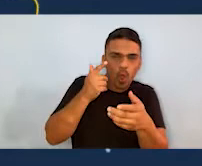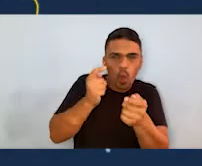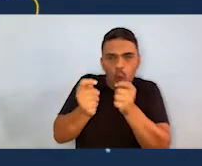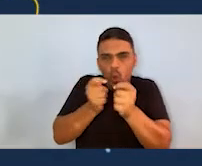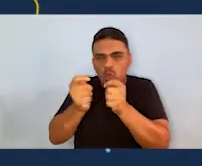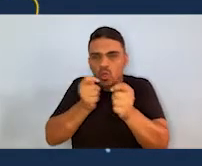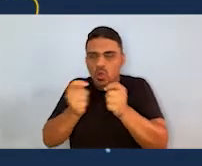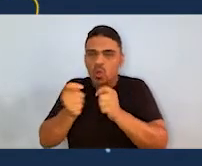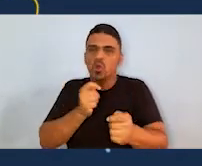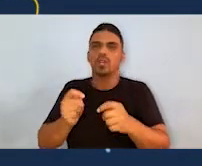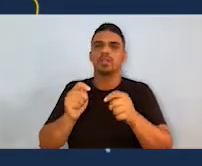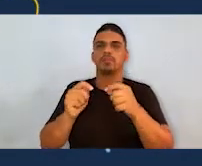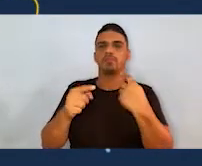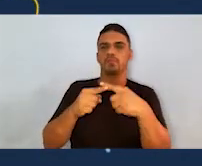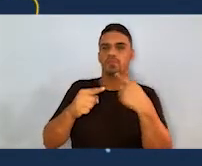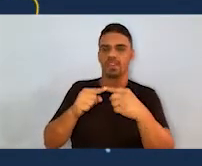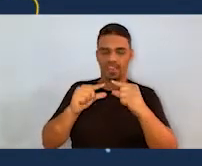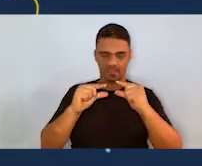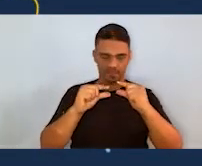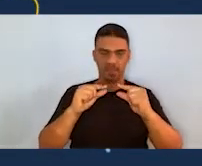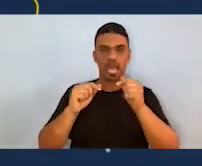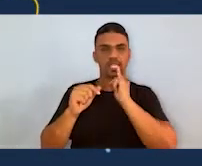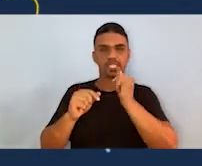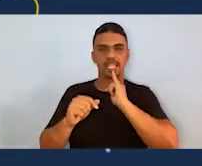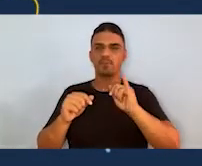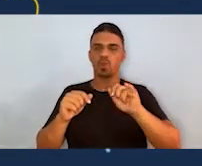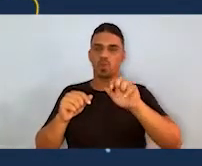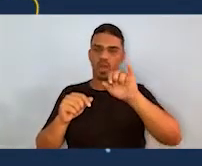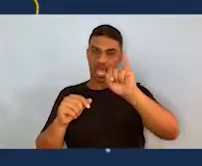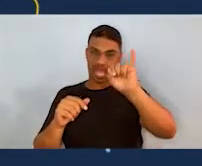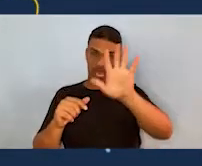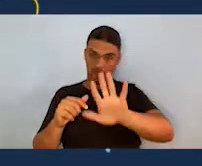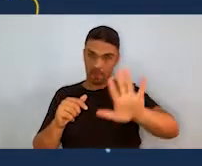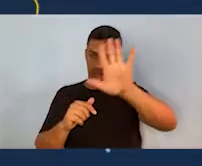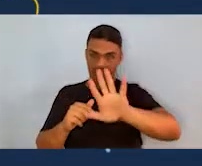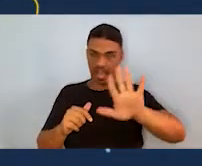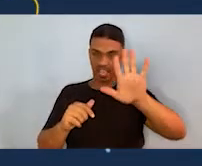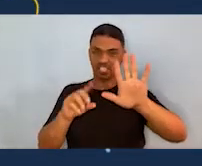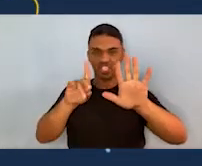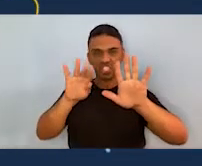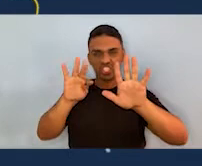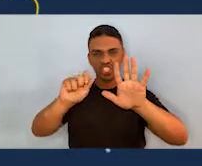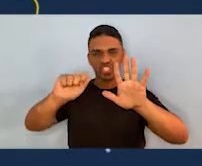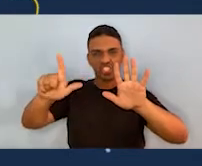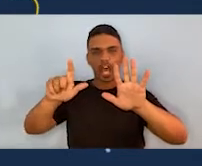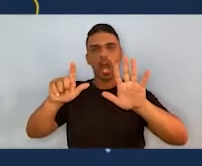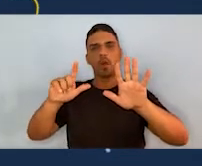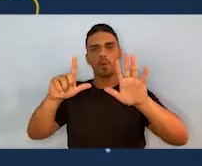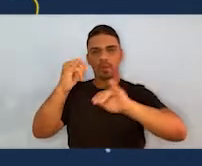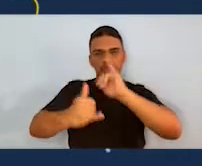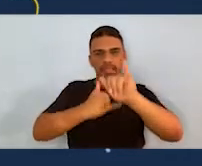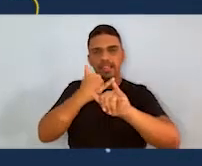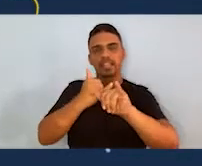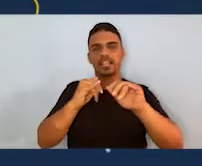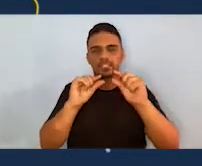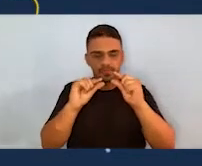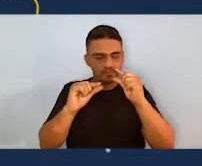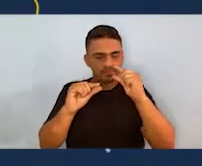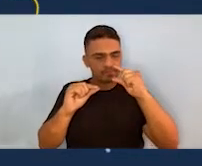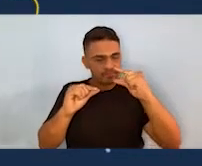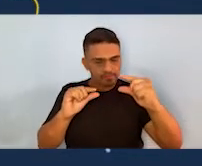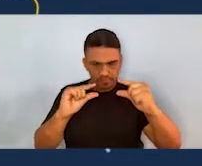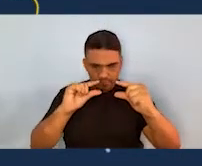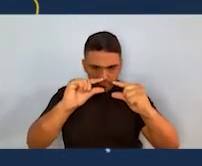que o pixel é a menor partícula de uma imagem digital. É meio como se fosse o átomo da imagem digital, assim, um pedacinho